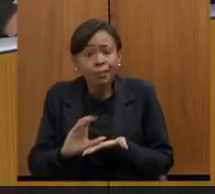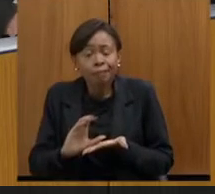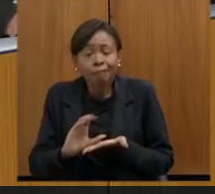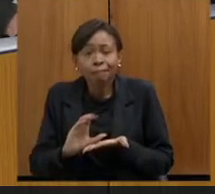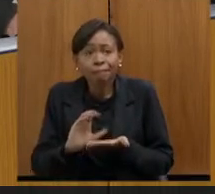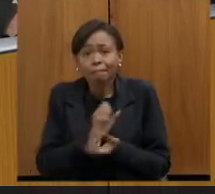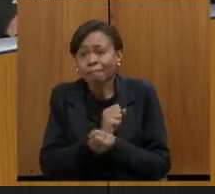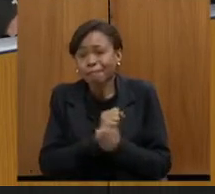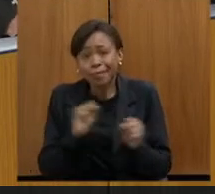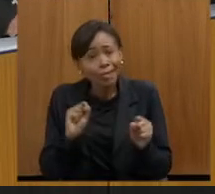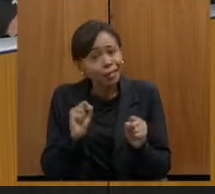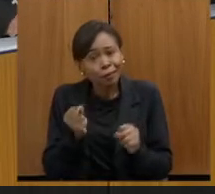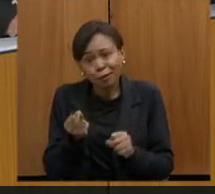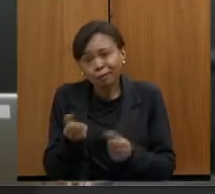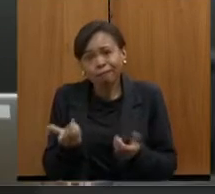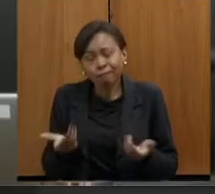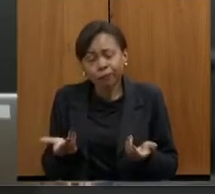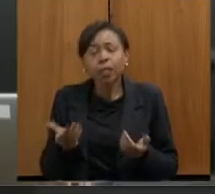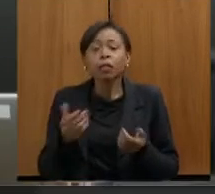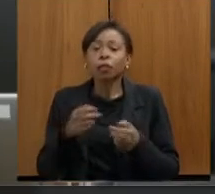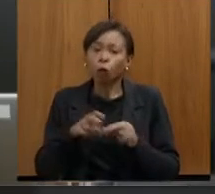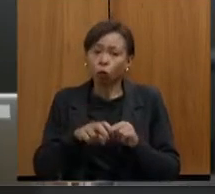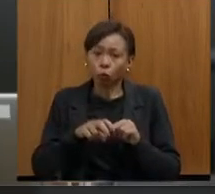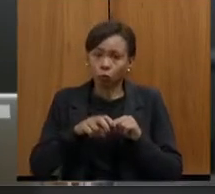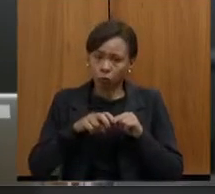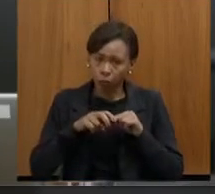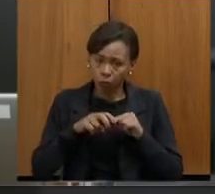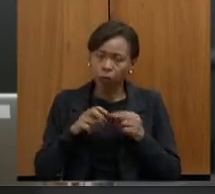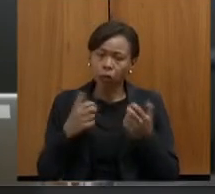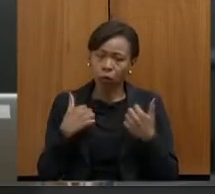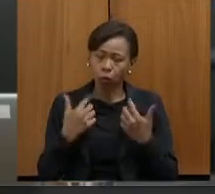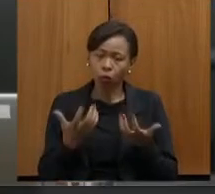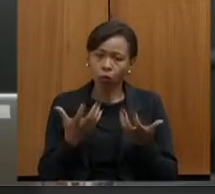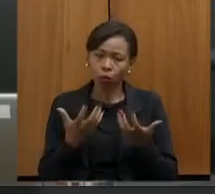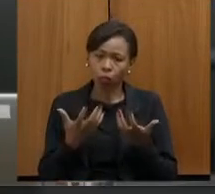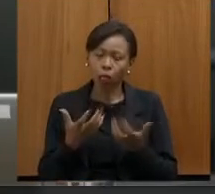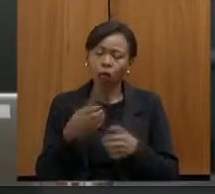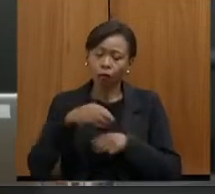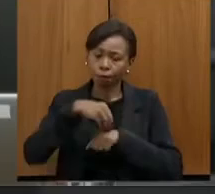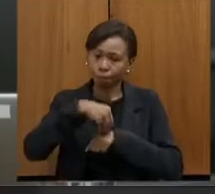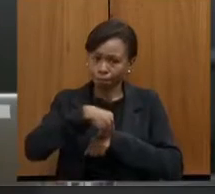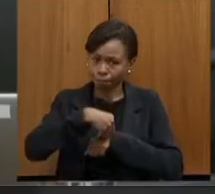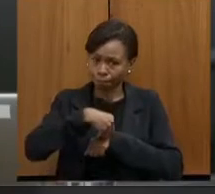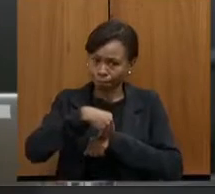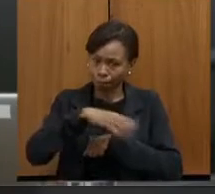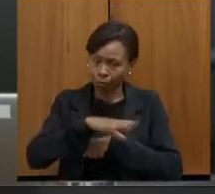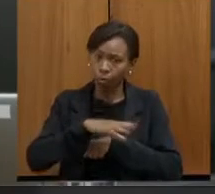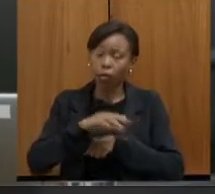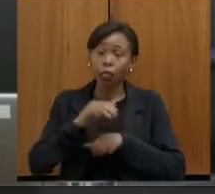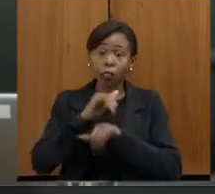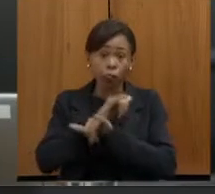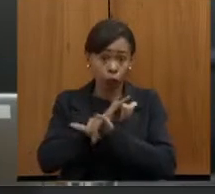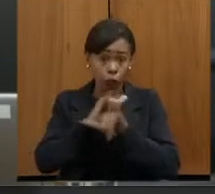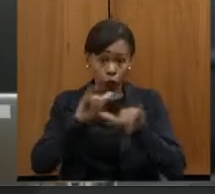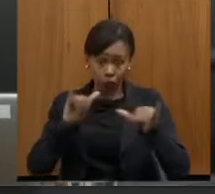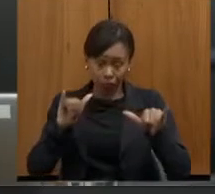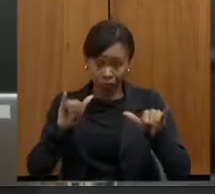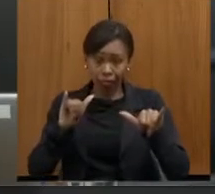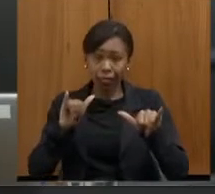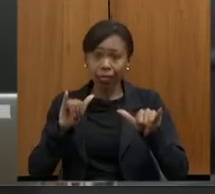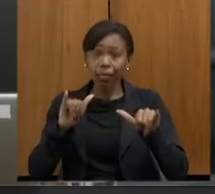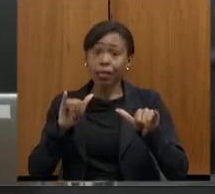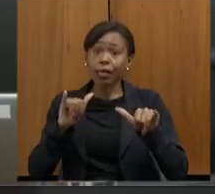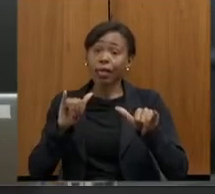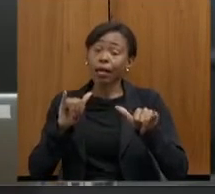Então, quero deixar aqui para você que também atente a